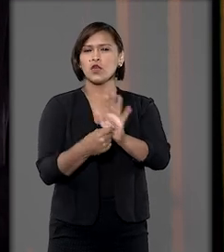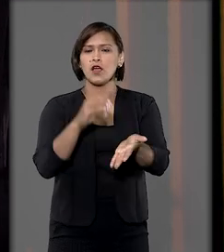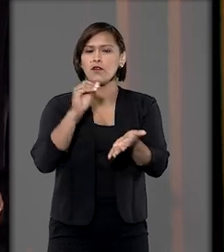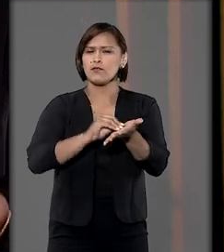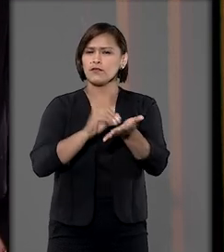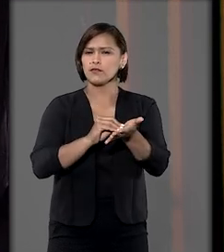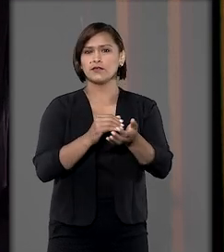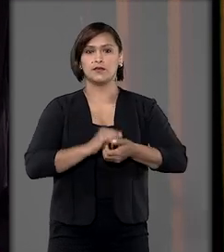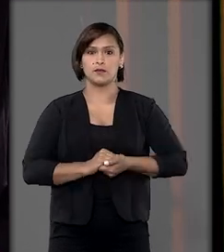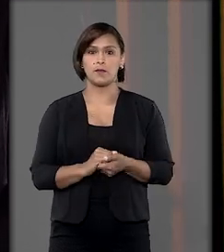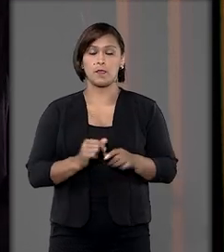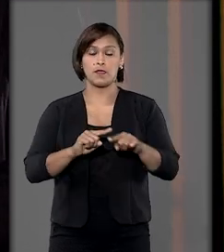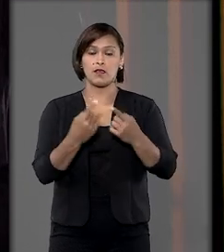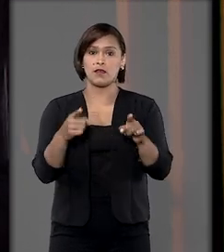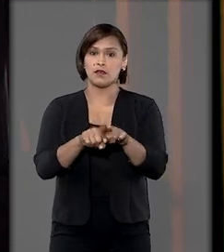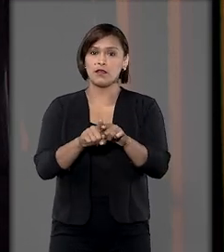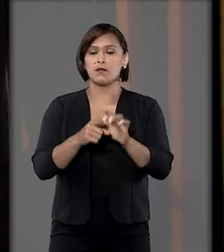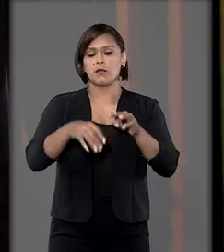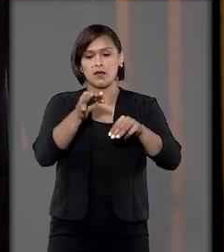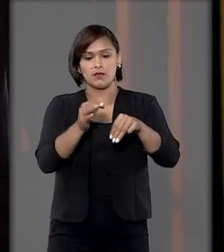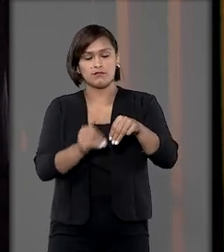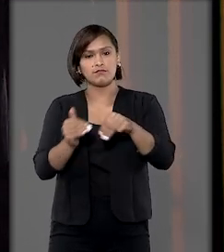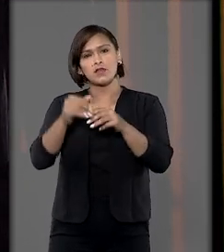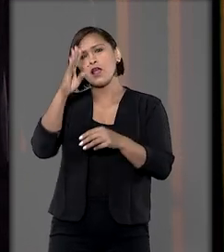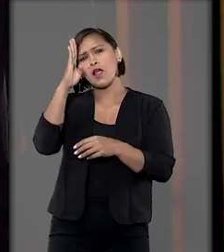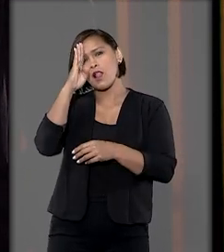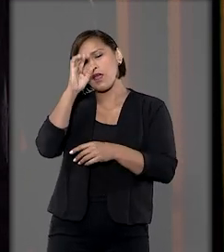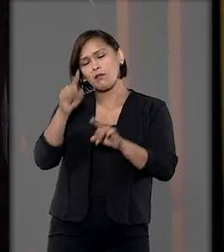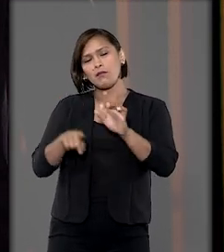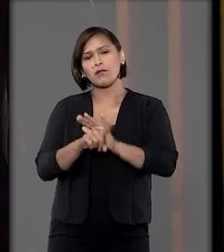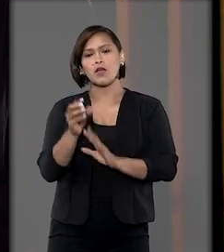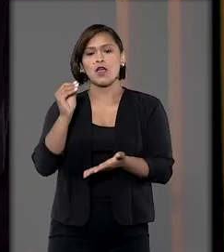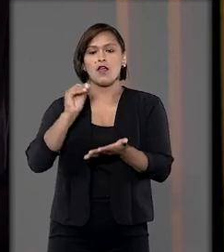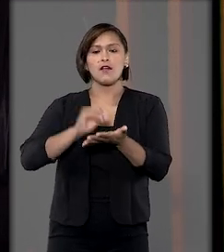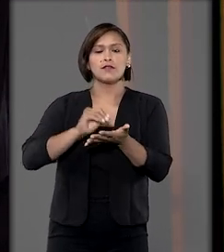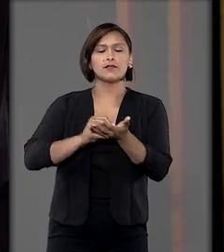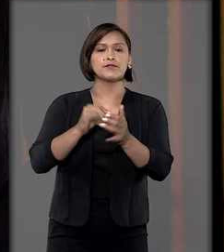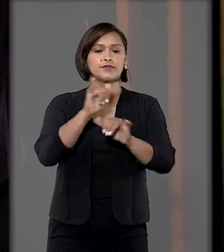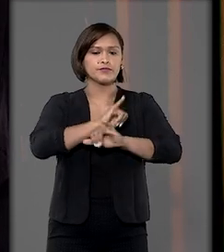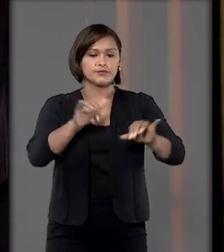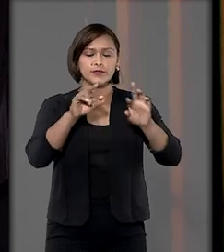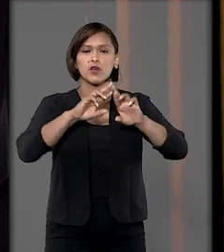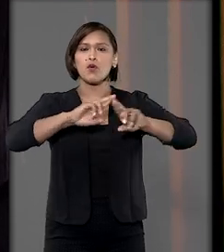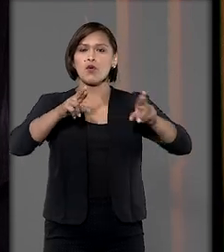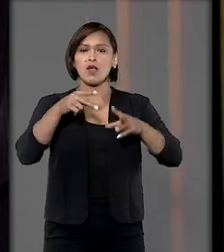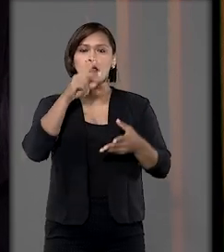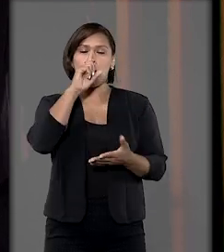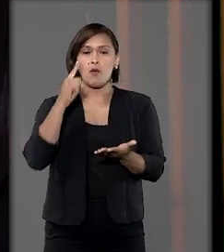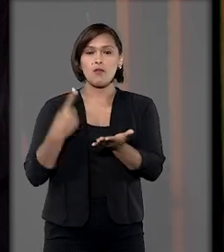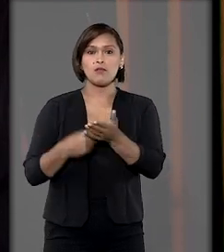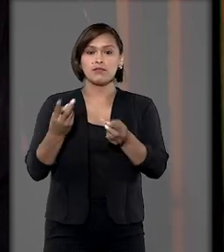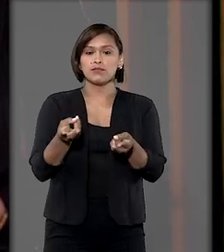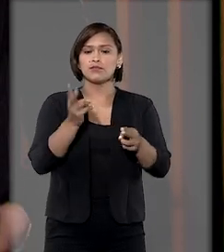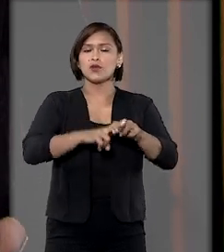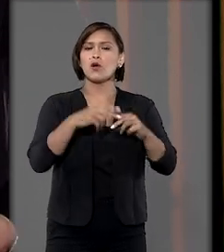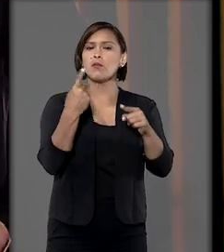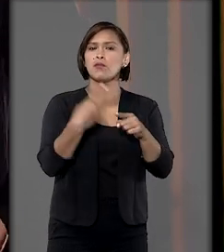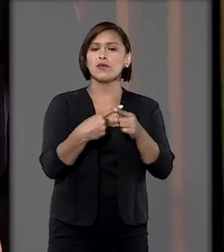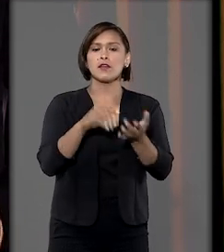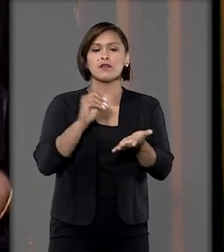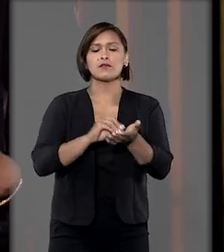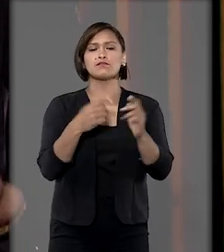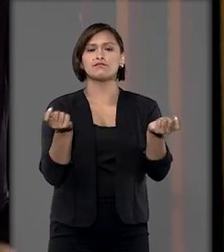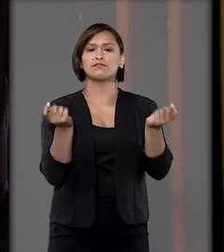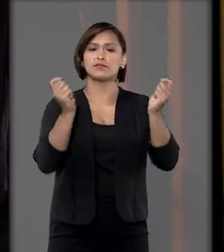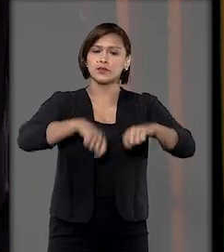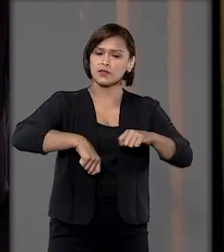mostrar insuficiente. Além disso, o ministro ressaltou que houve flagrante ilegalidade na ordem de prisão, porque ela sequer mencionou